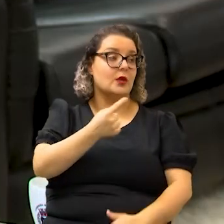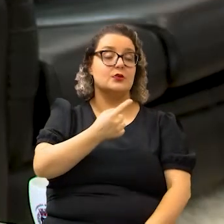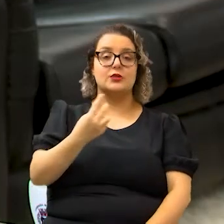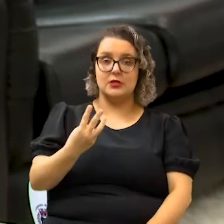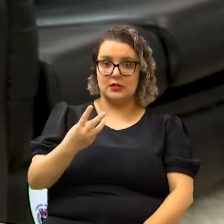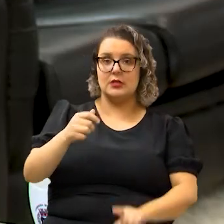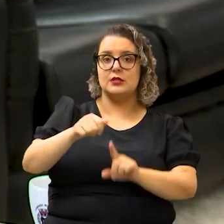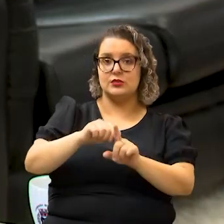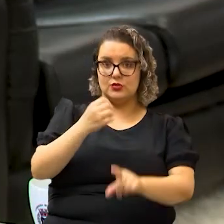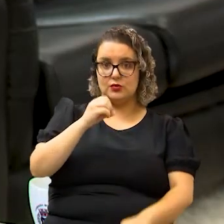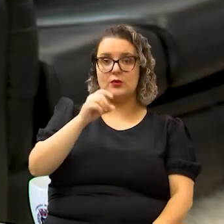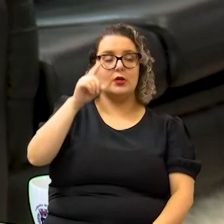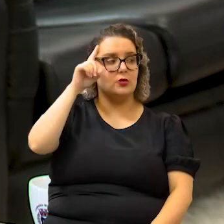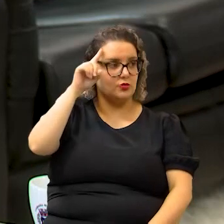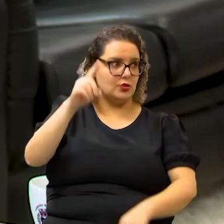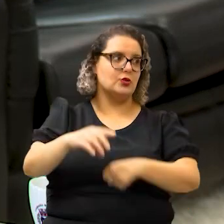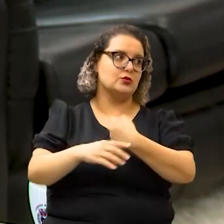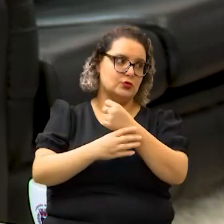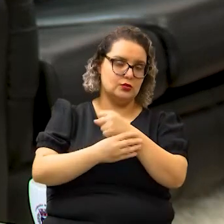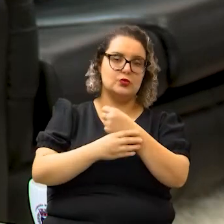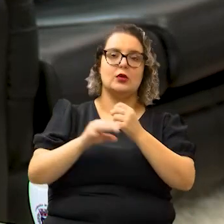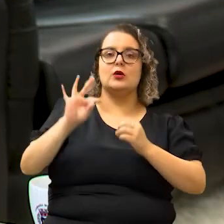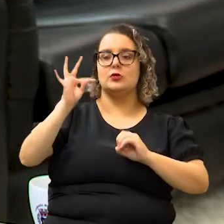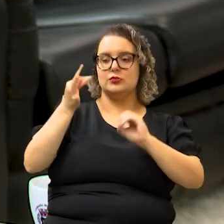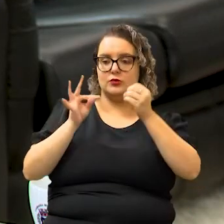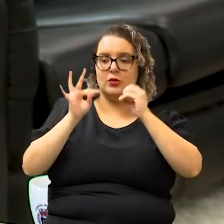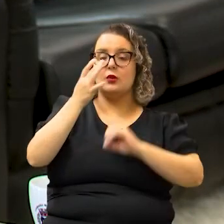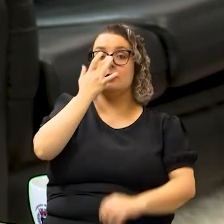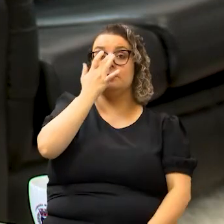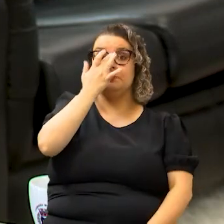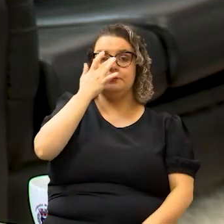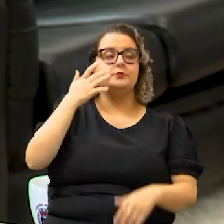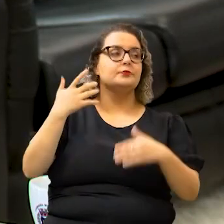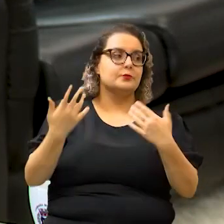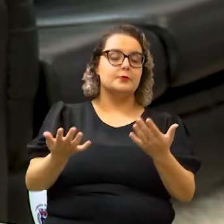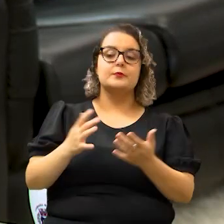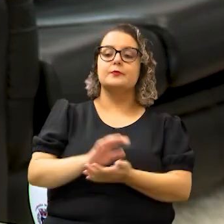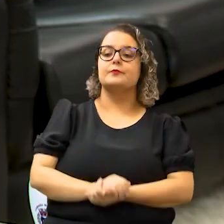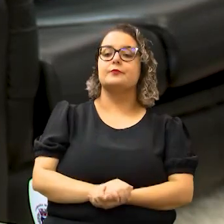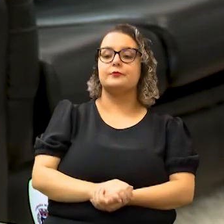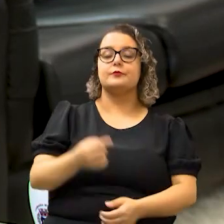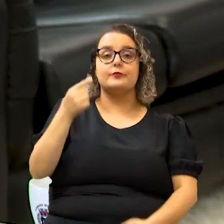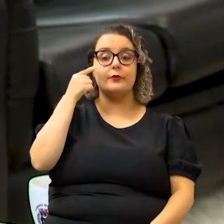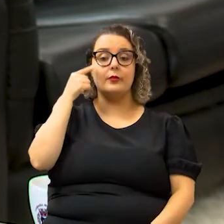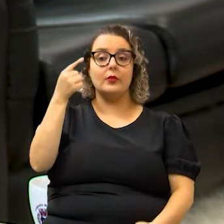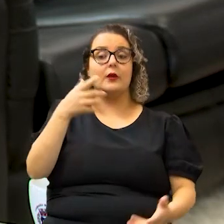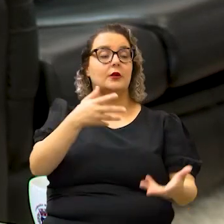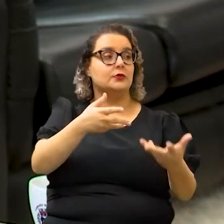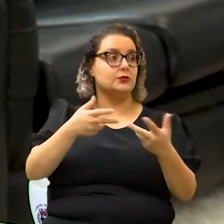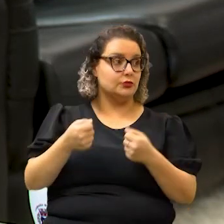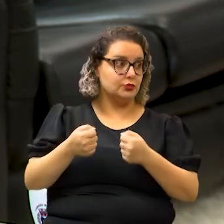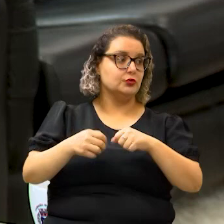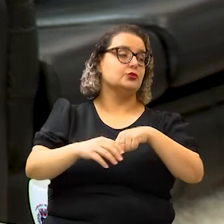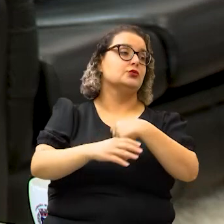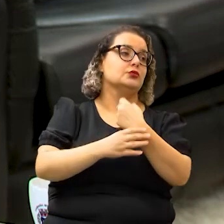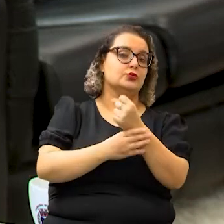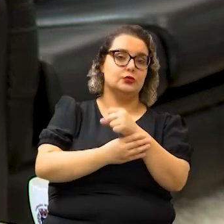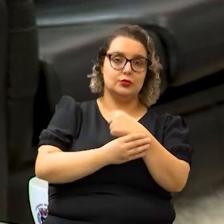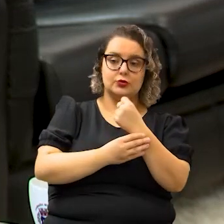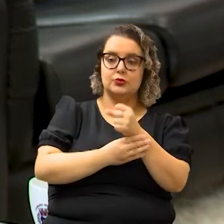dia 13 de outubro é o dia do fisioterapeuta e do terapeuta ocupacional. E a ideia de convidar